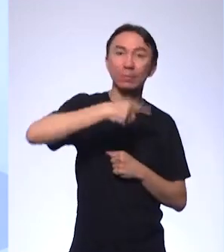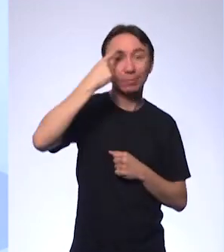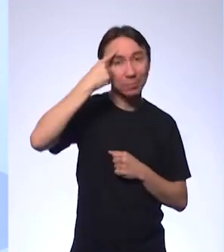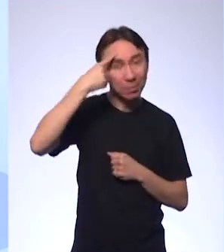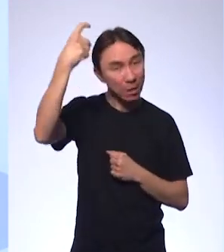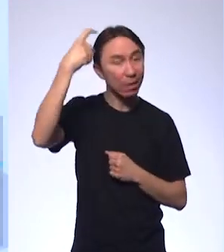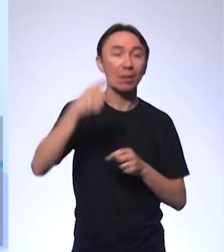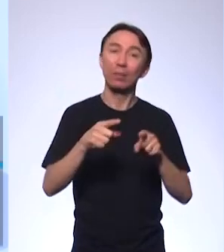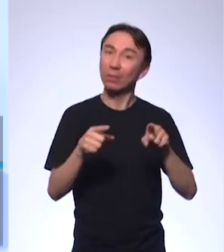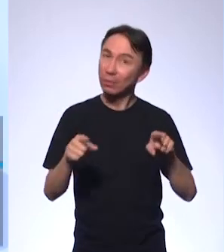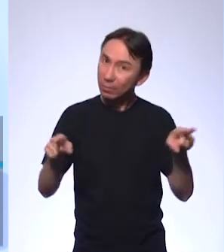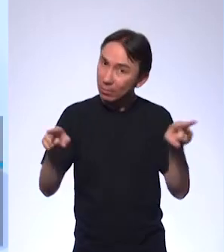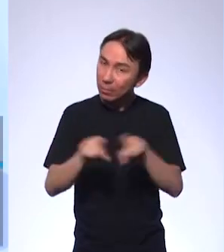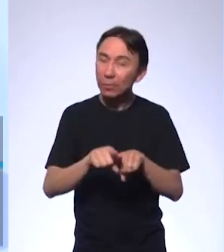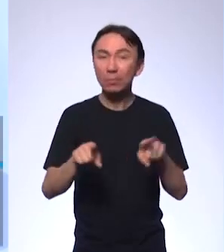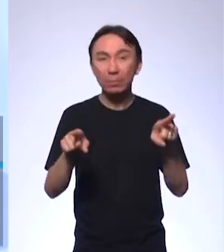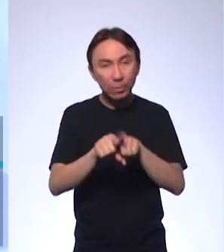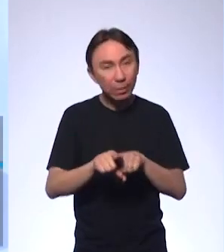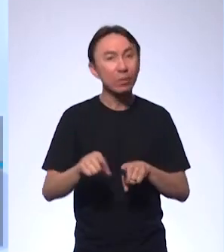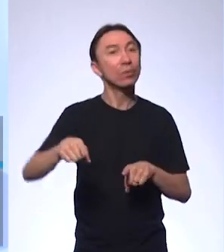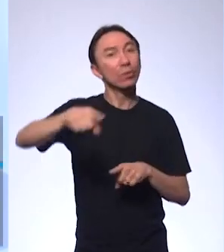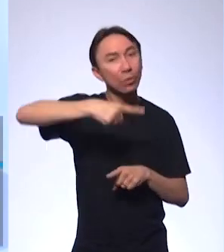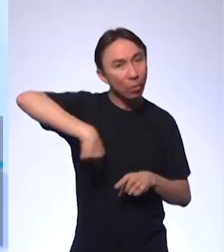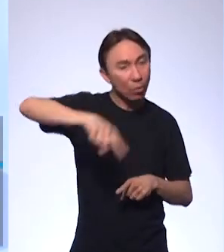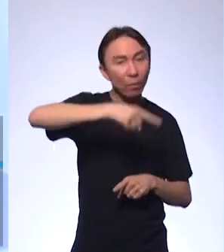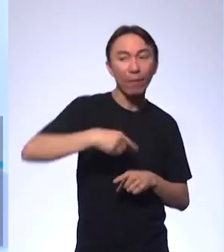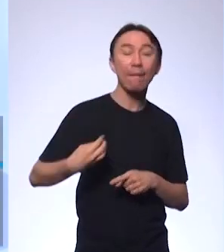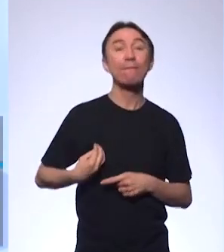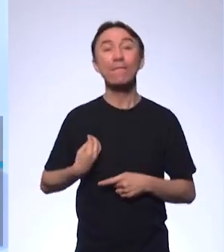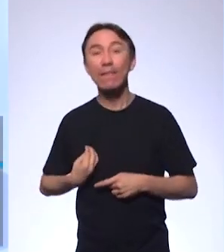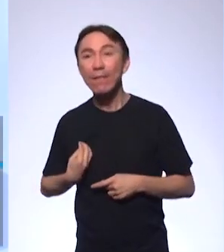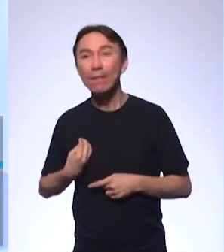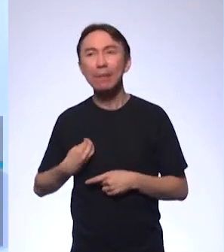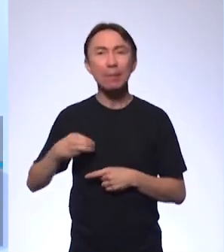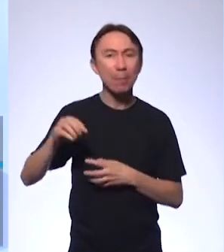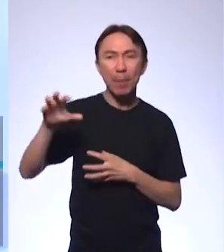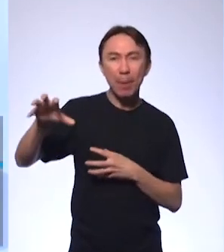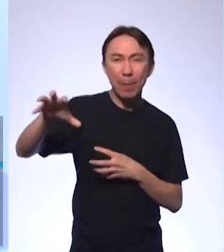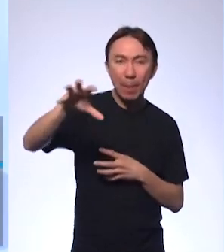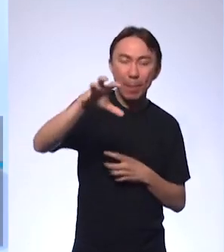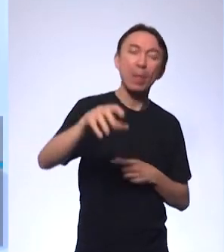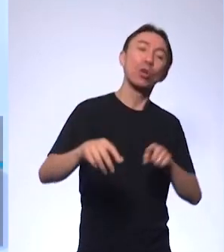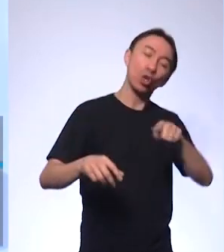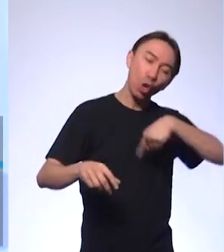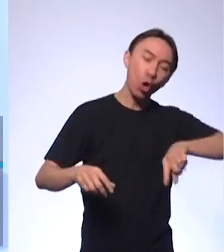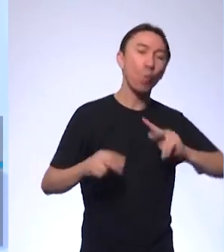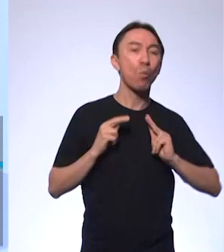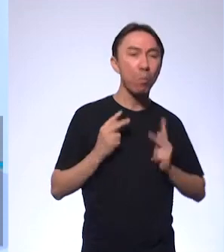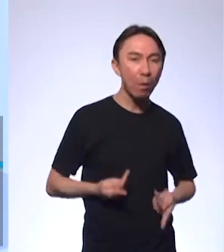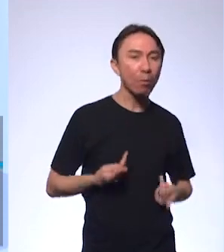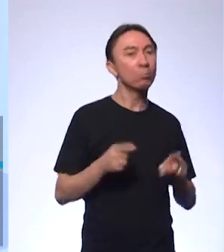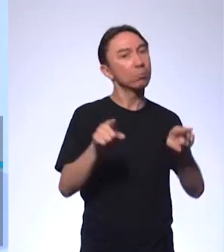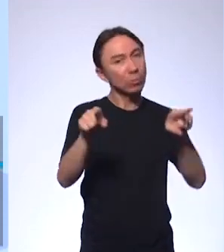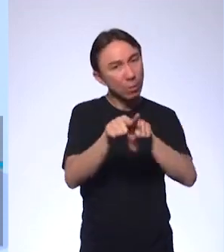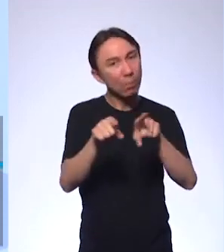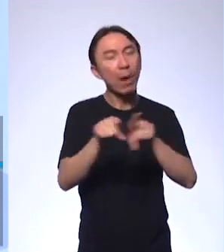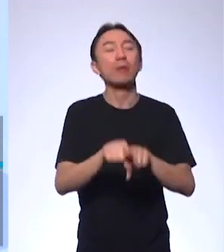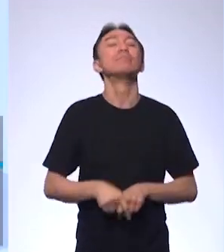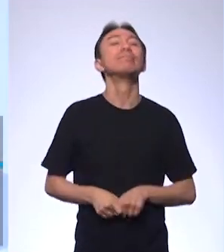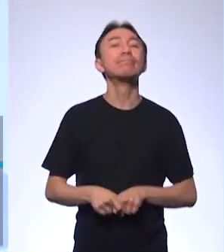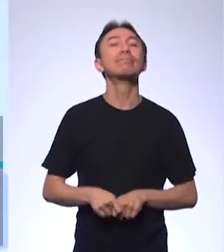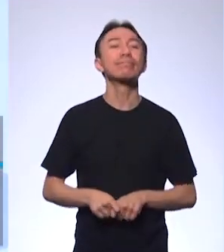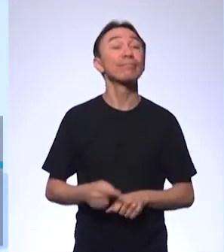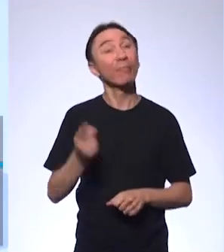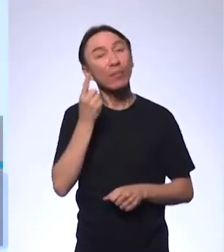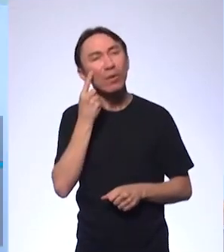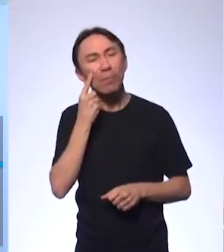aí interagindo com todos os outros seres vivos, né? Então, vamos aí entender o que é um ecossistema, tá? Então, quando a